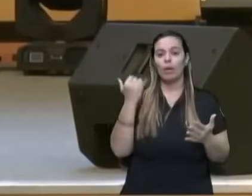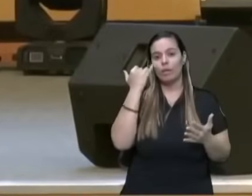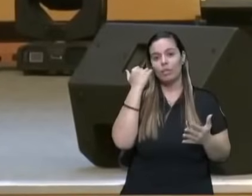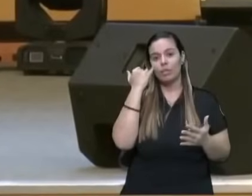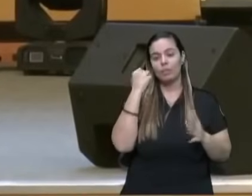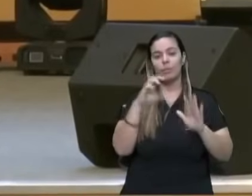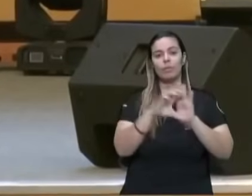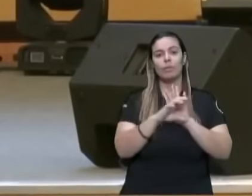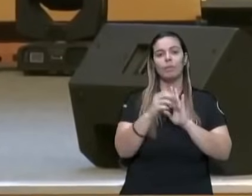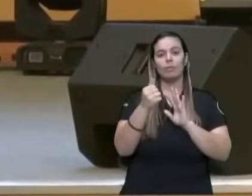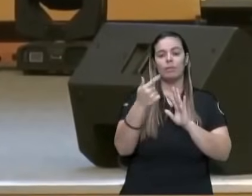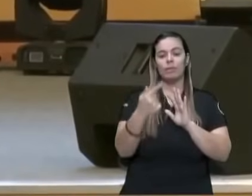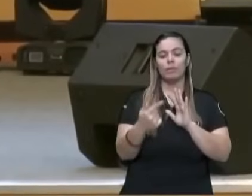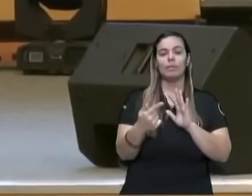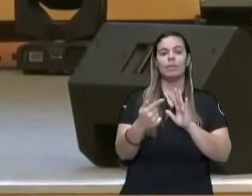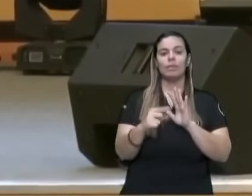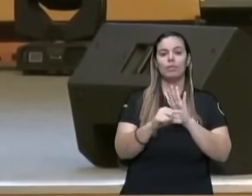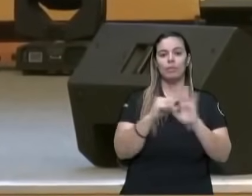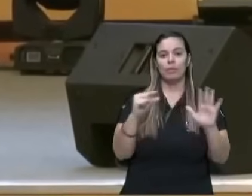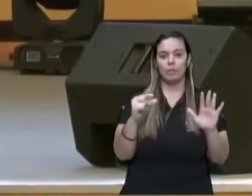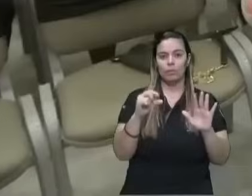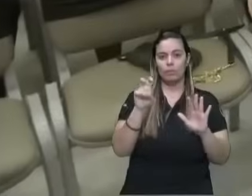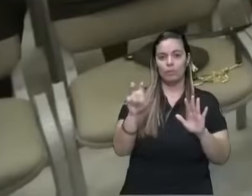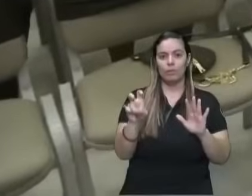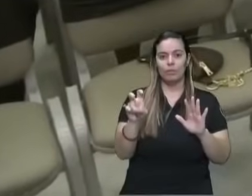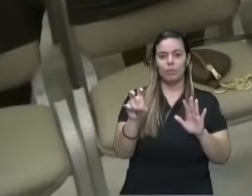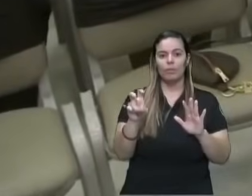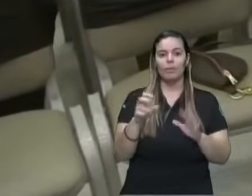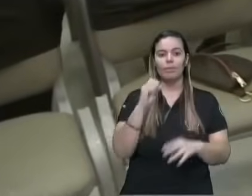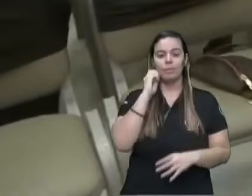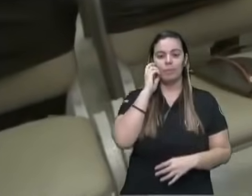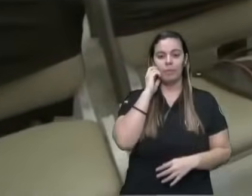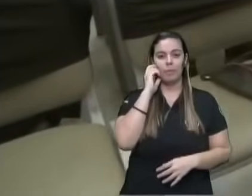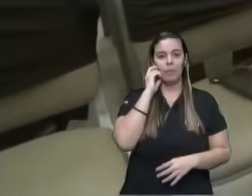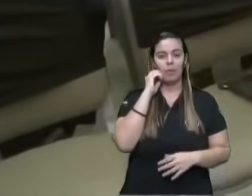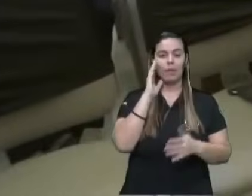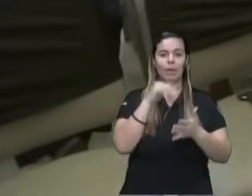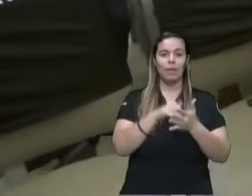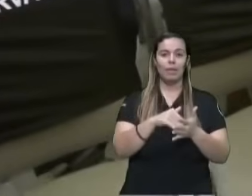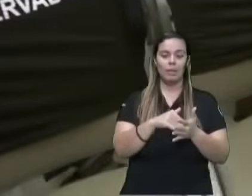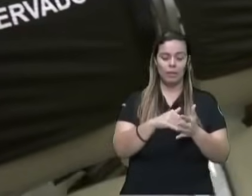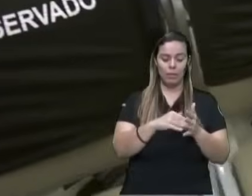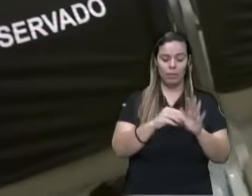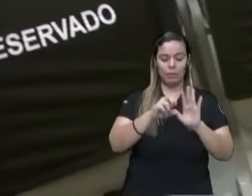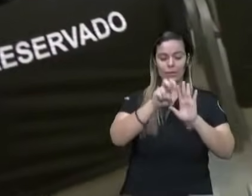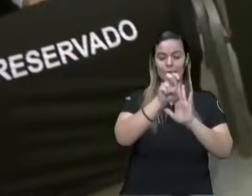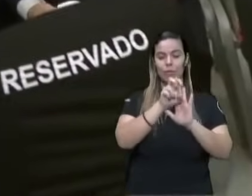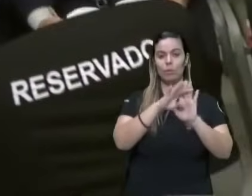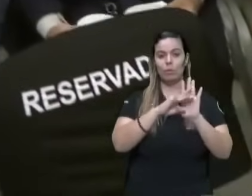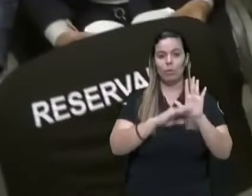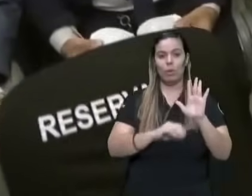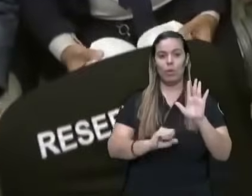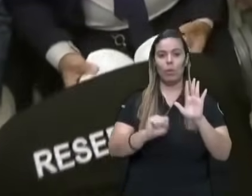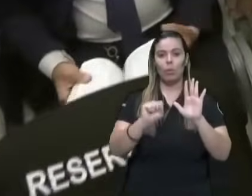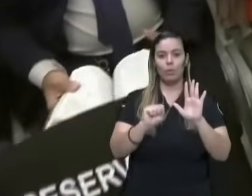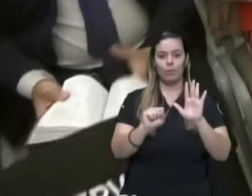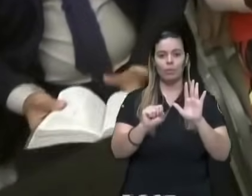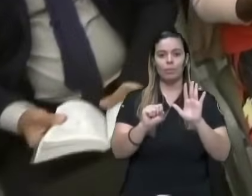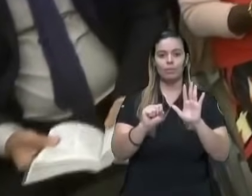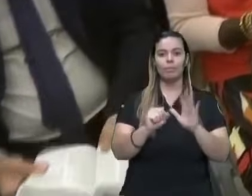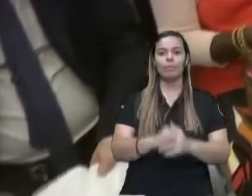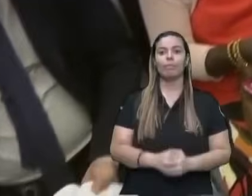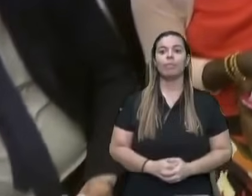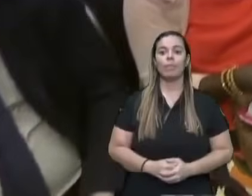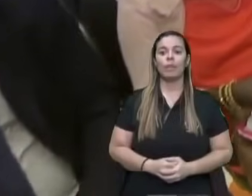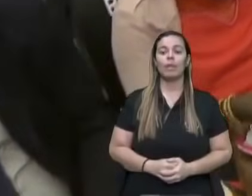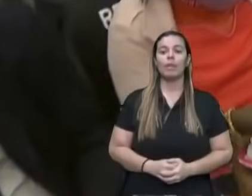Jeremias capítulo 17, do versículo 5 até o versículo 8. Assim diz o Senhor: